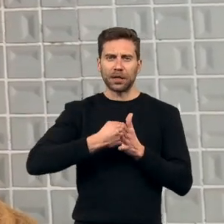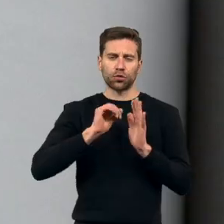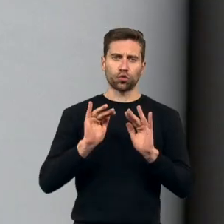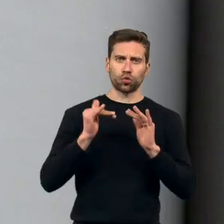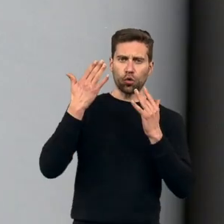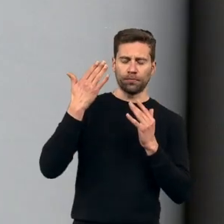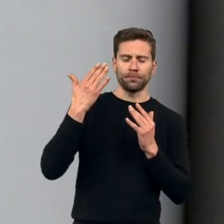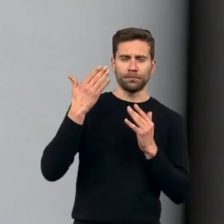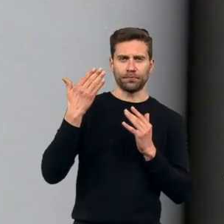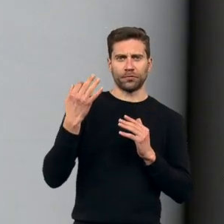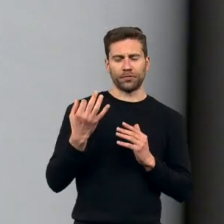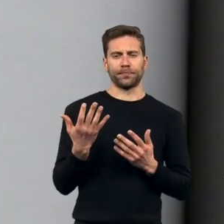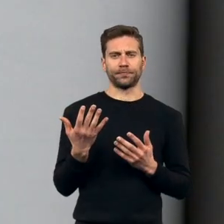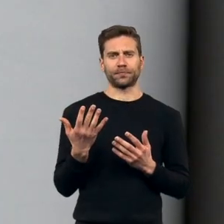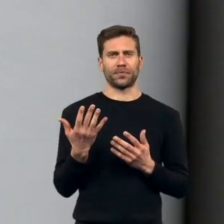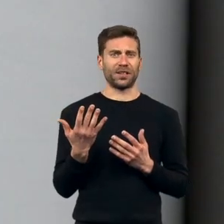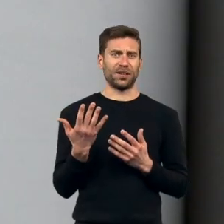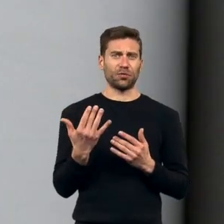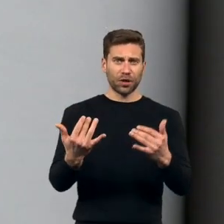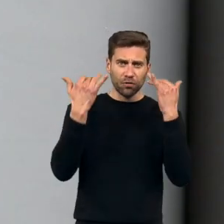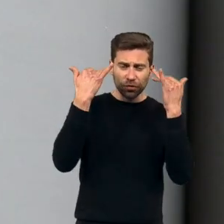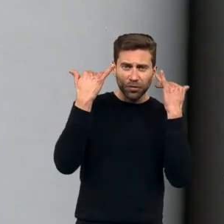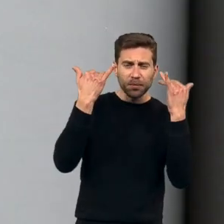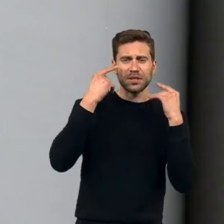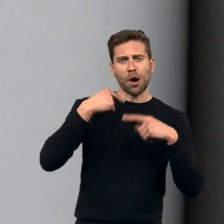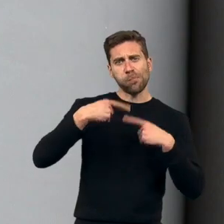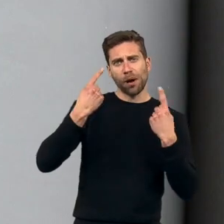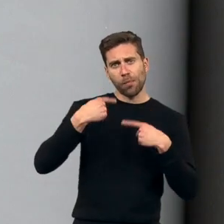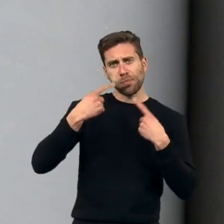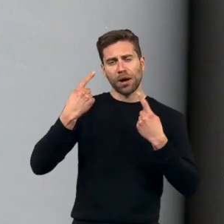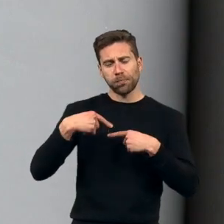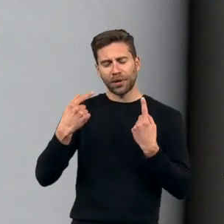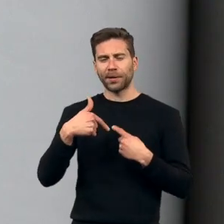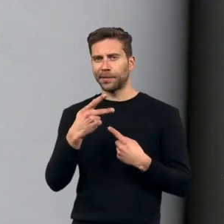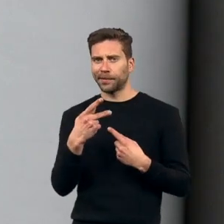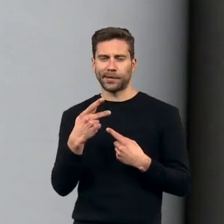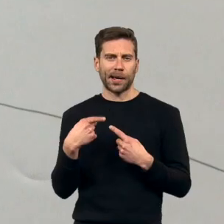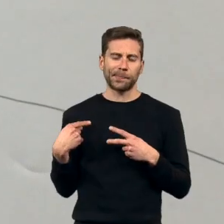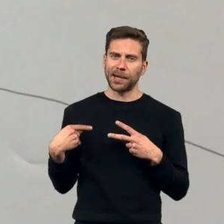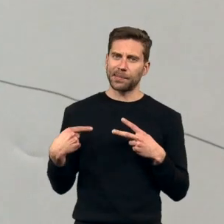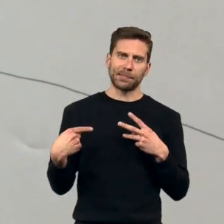fez. E eram as notícias que chegavam todos os dias,